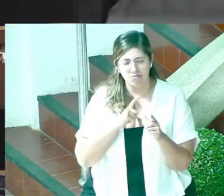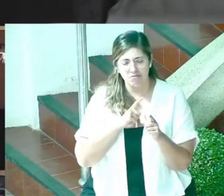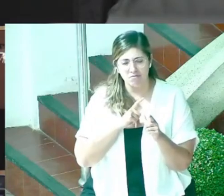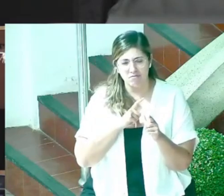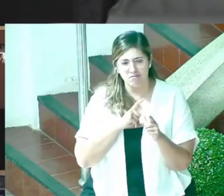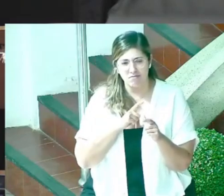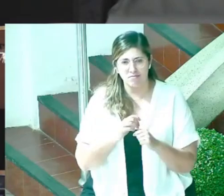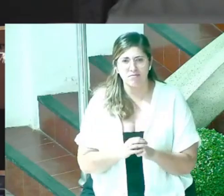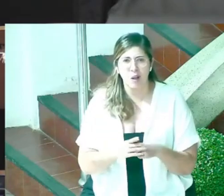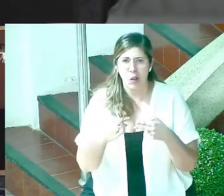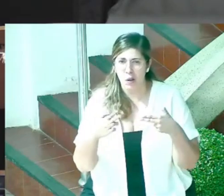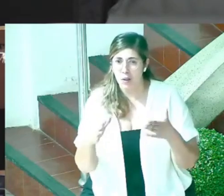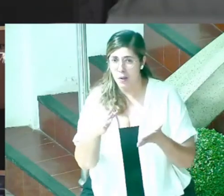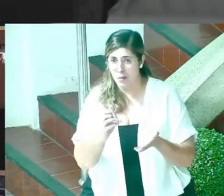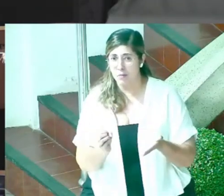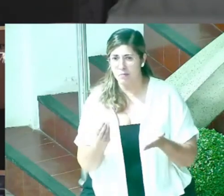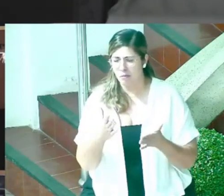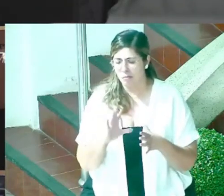o oposto.